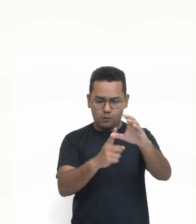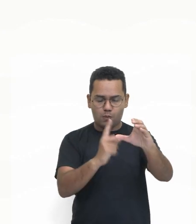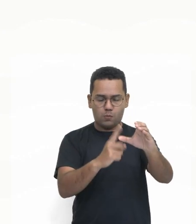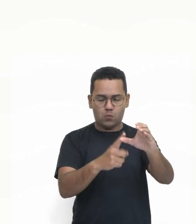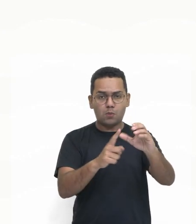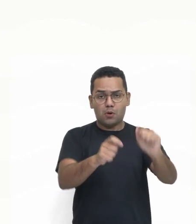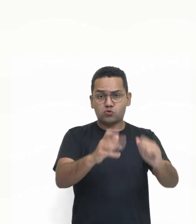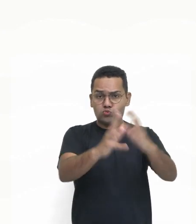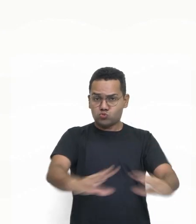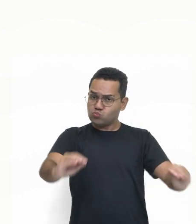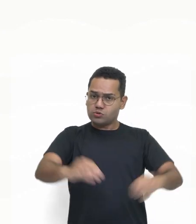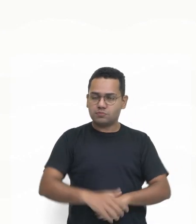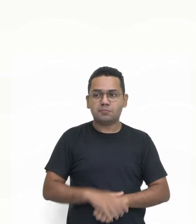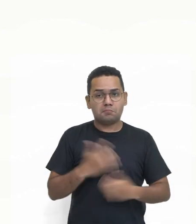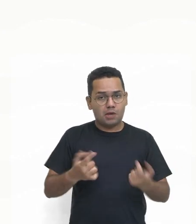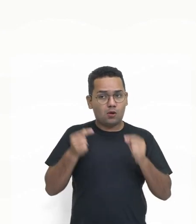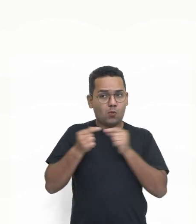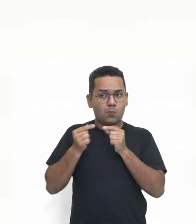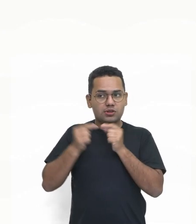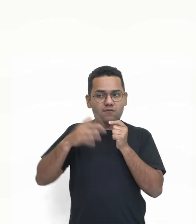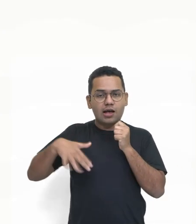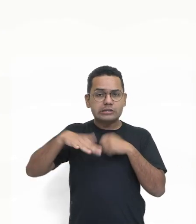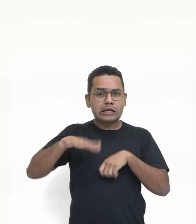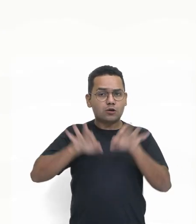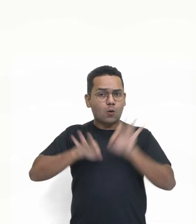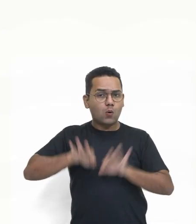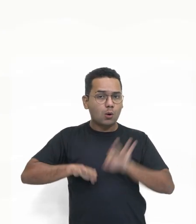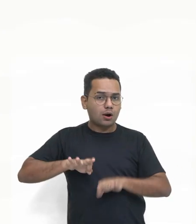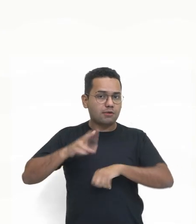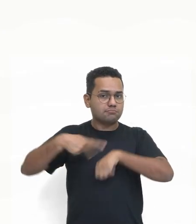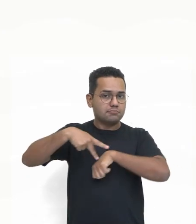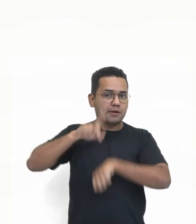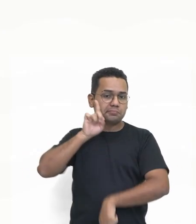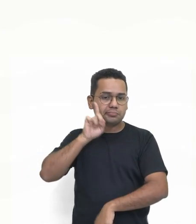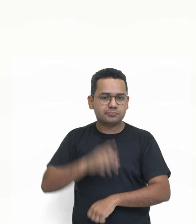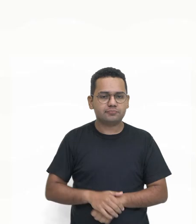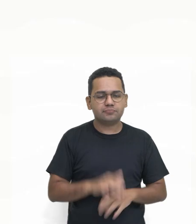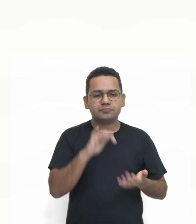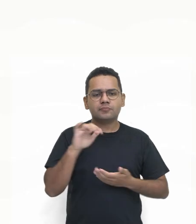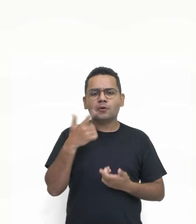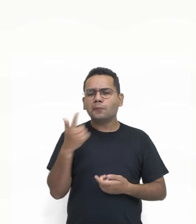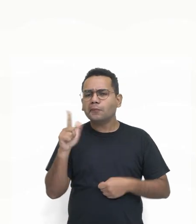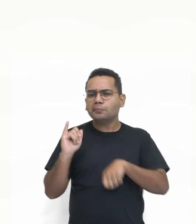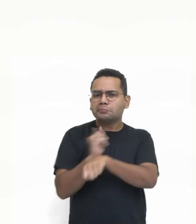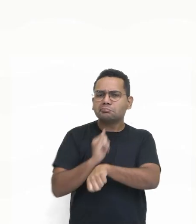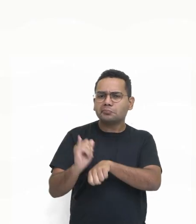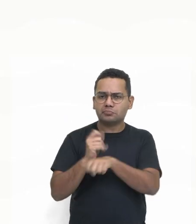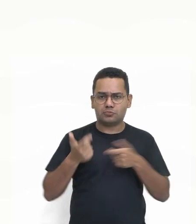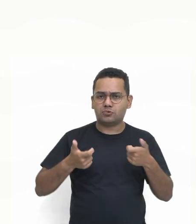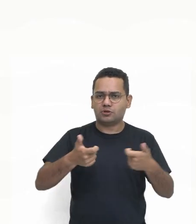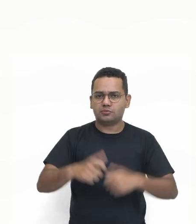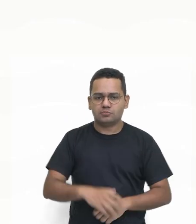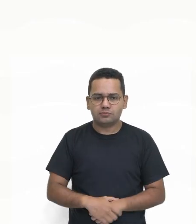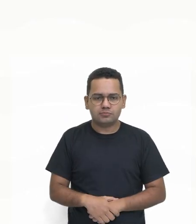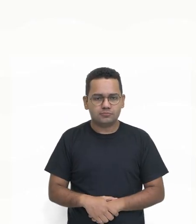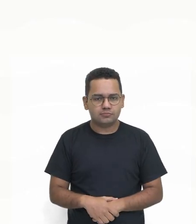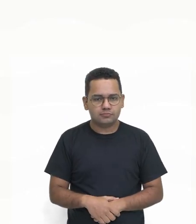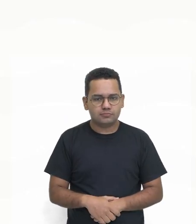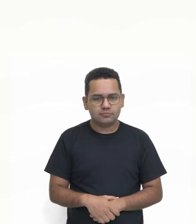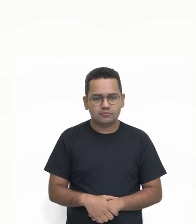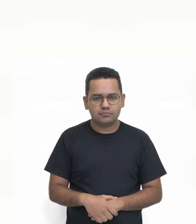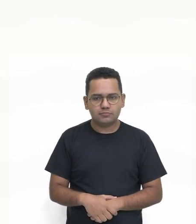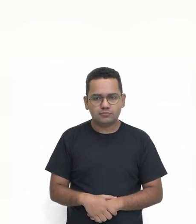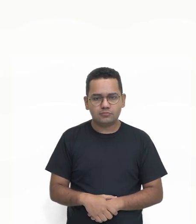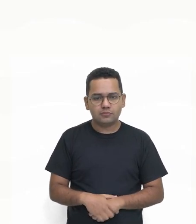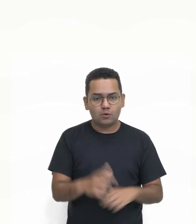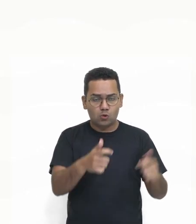a teoria norte-americana neste momento. Tática de guerrilha. O que é, professora?